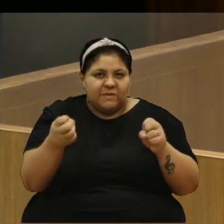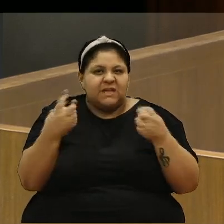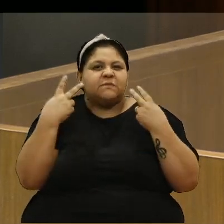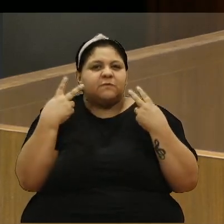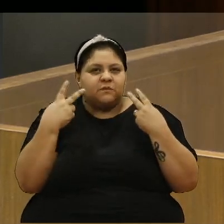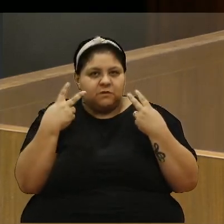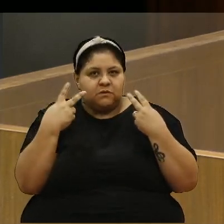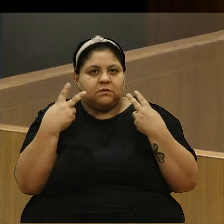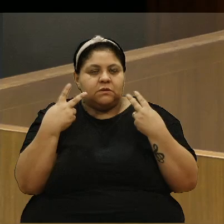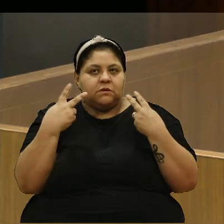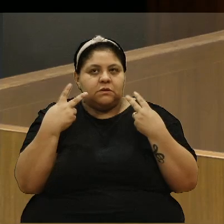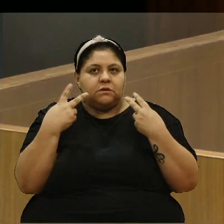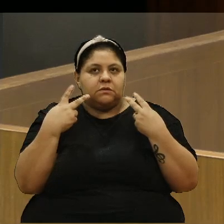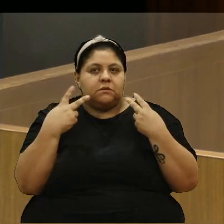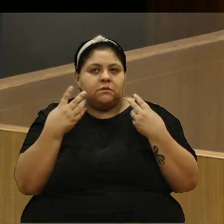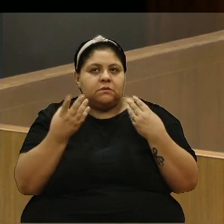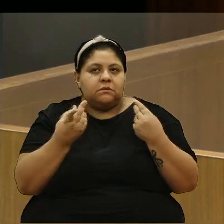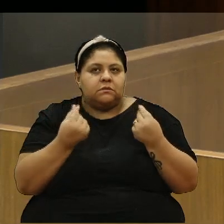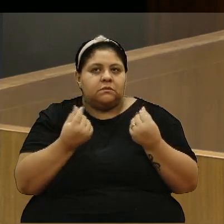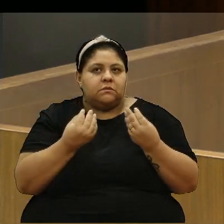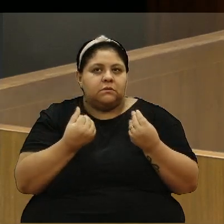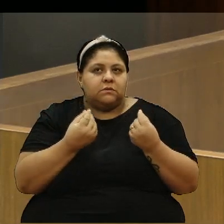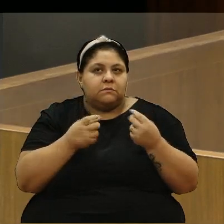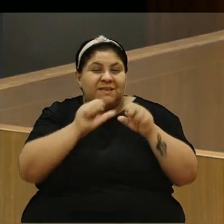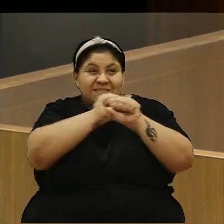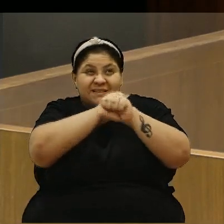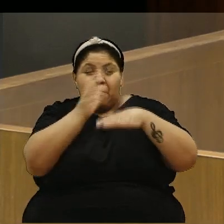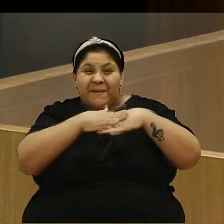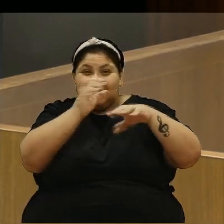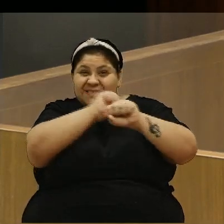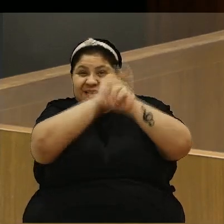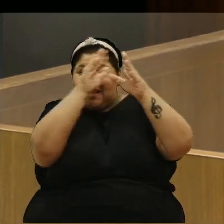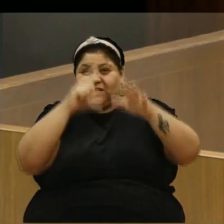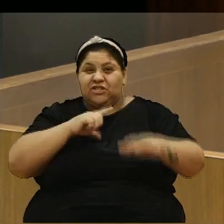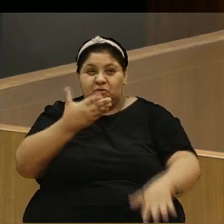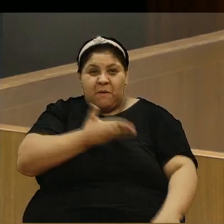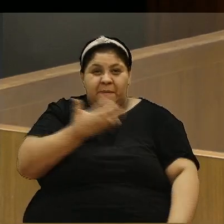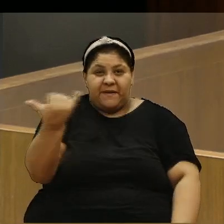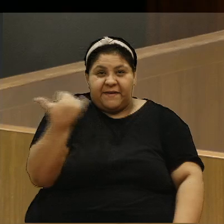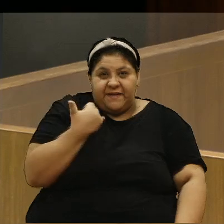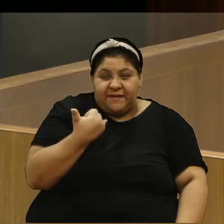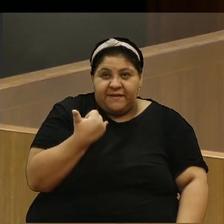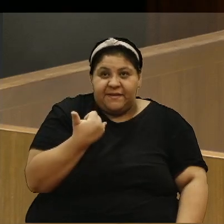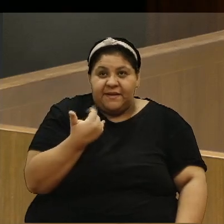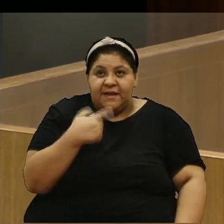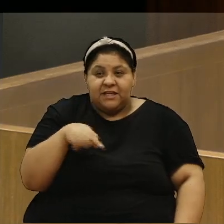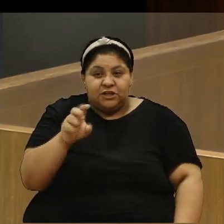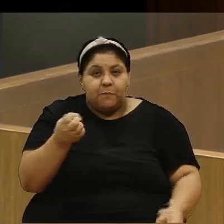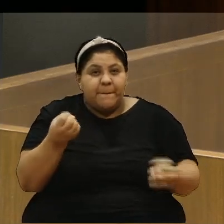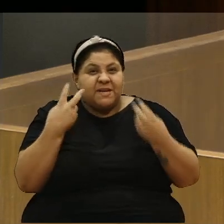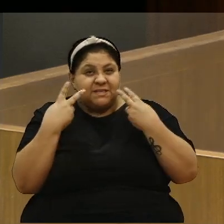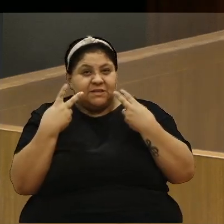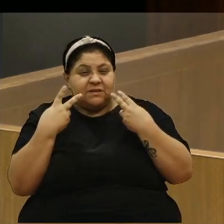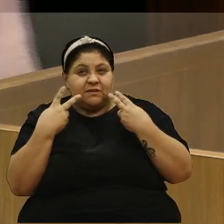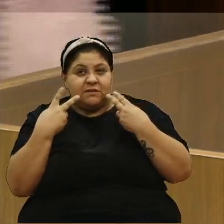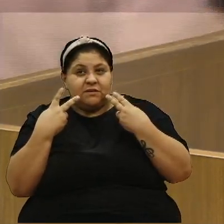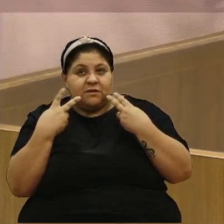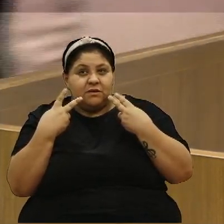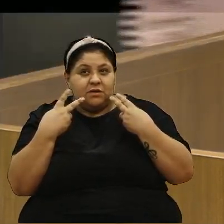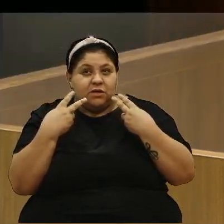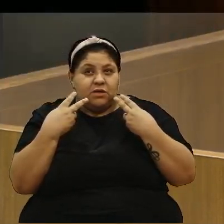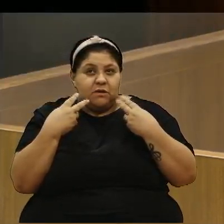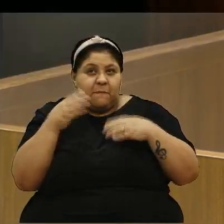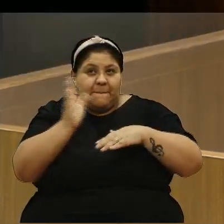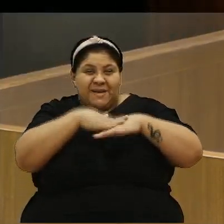com mais nitidez. Tinha uma amiga minha que dizia assim que a gente nota com neon as coisas